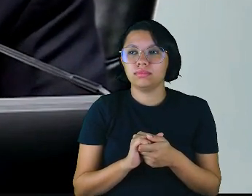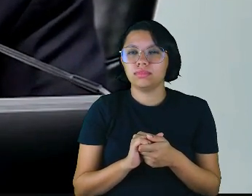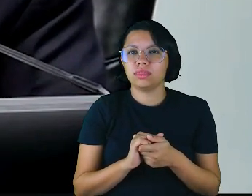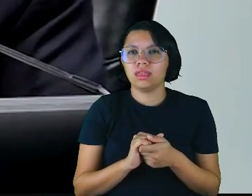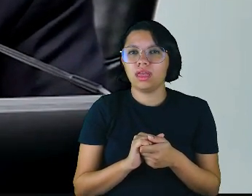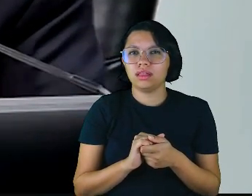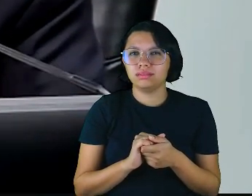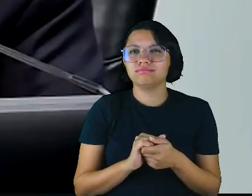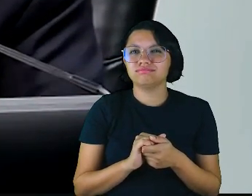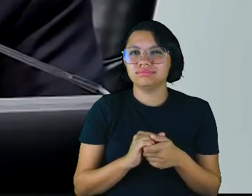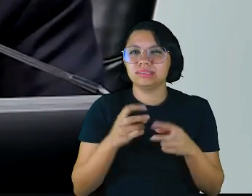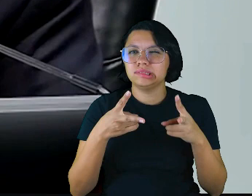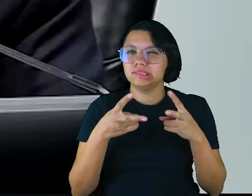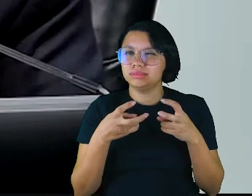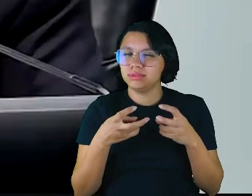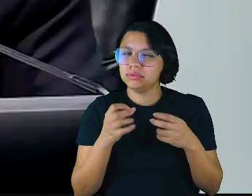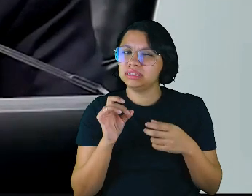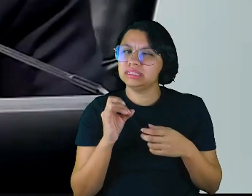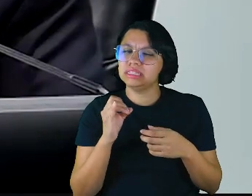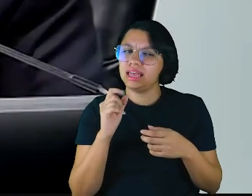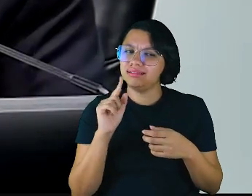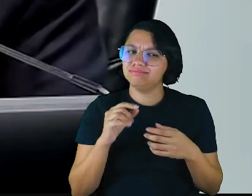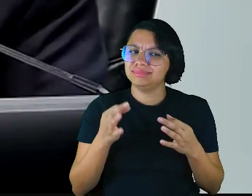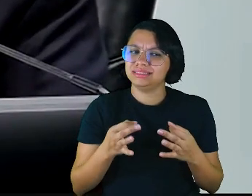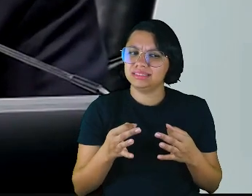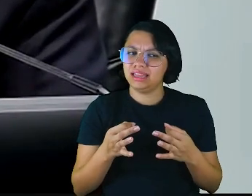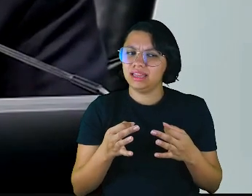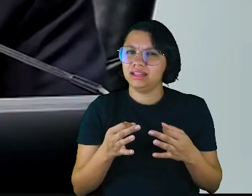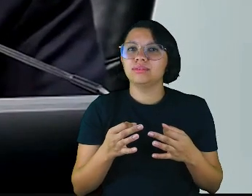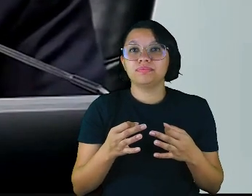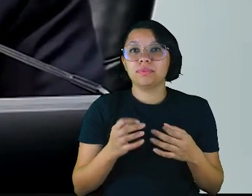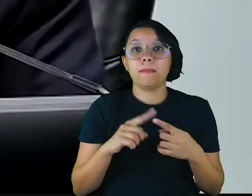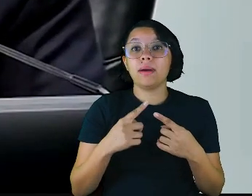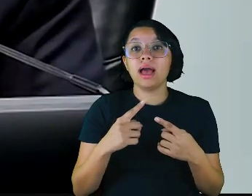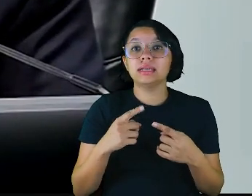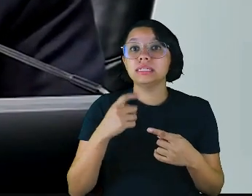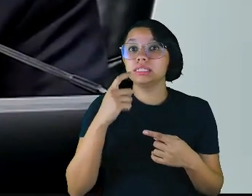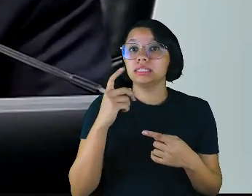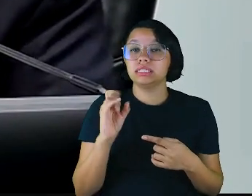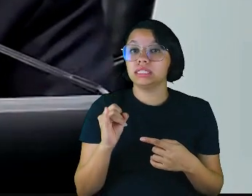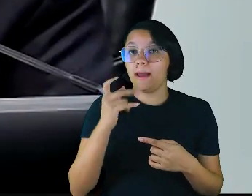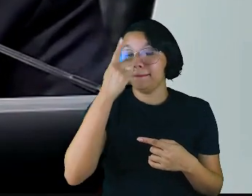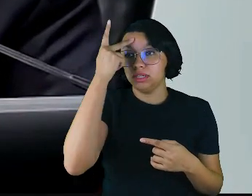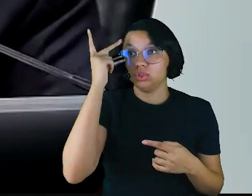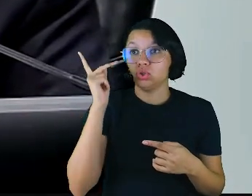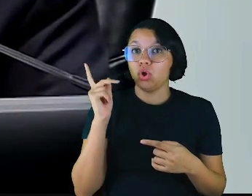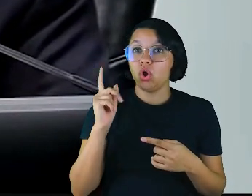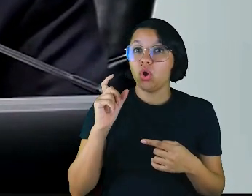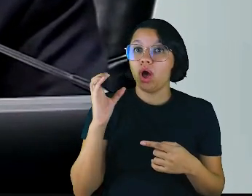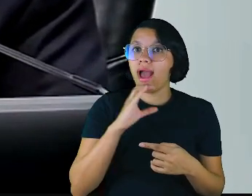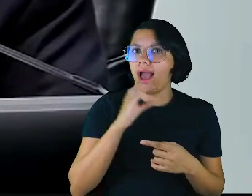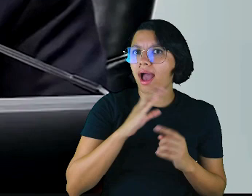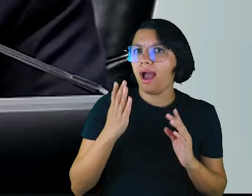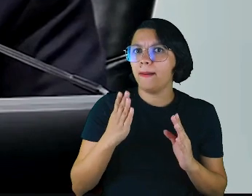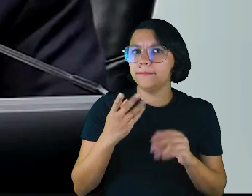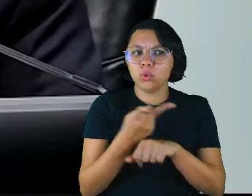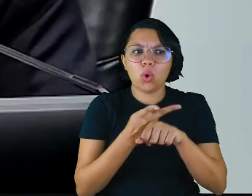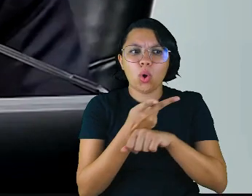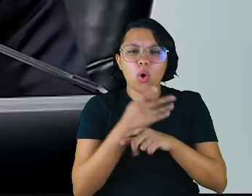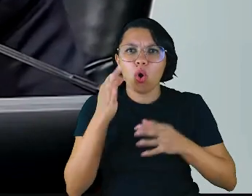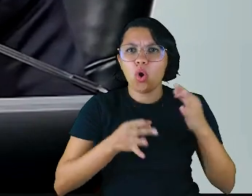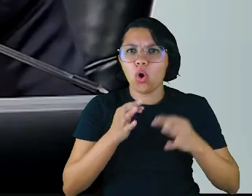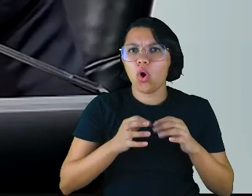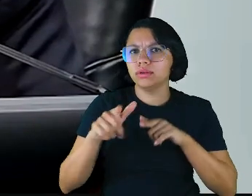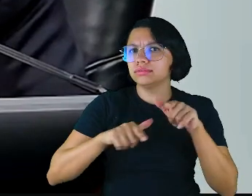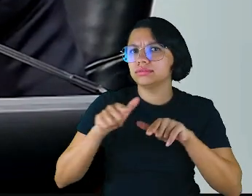do convencimento a respeito daquela alegação. Agora, se o cidadão logo em seguida ele entra com uma ação, poxa, logo ele